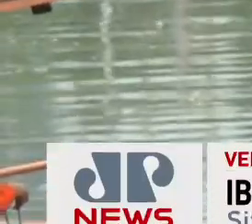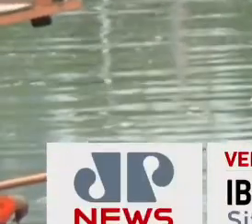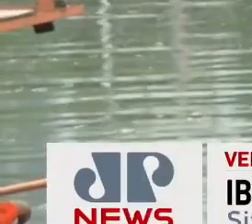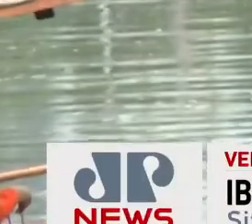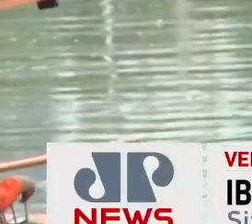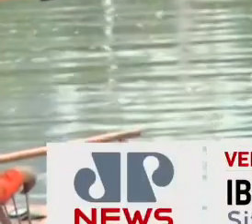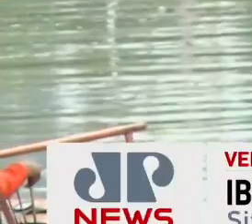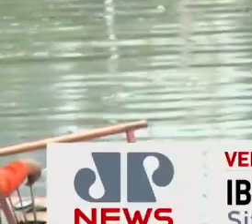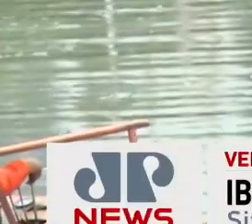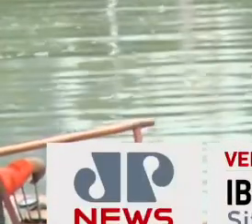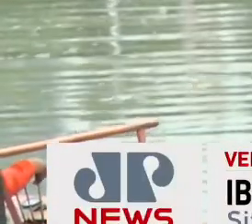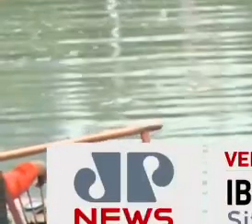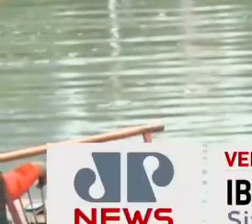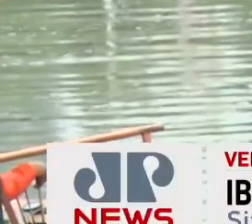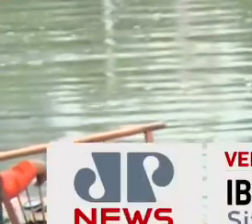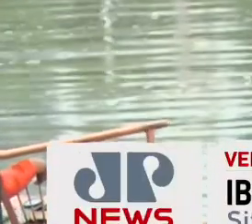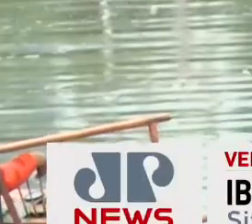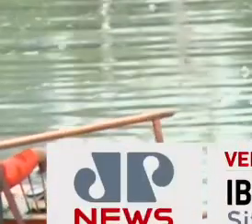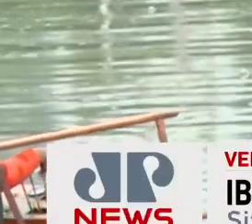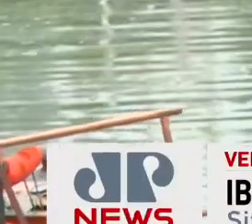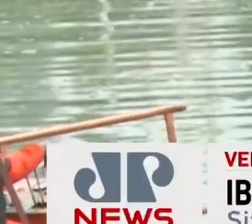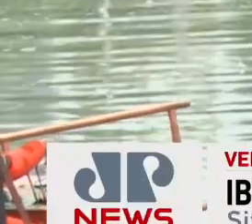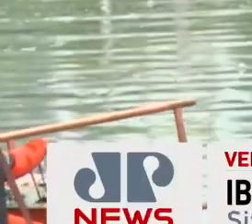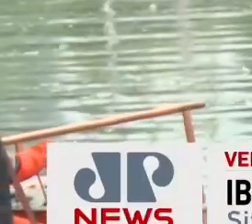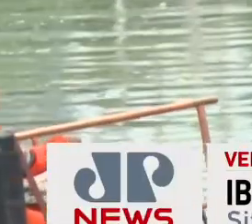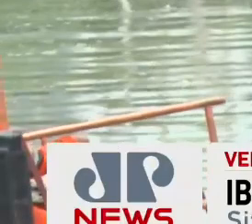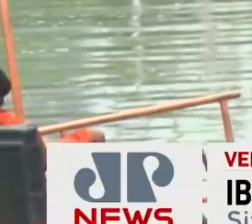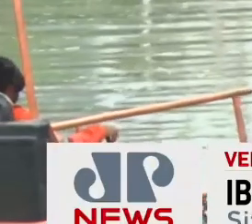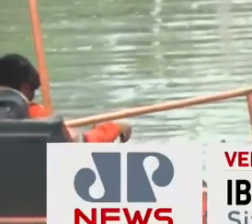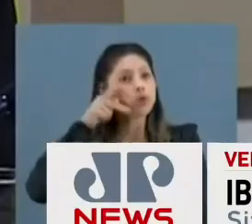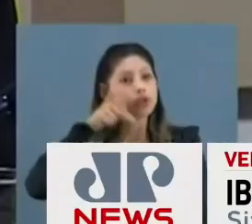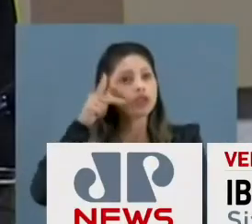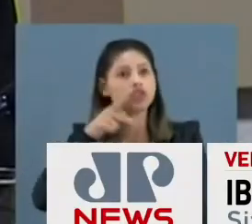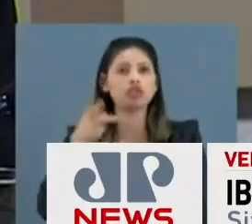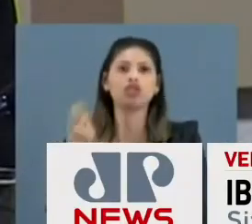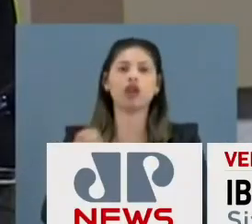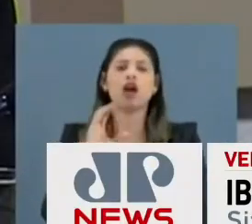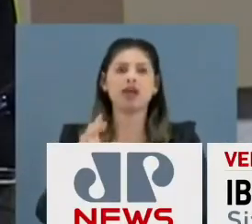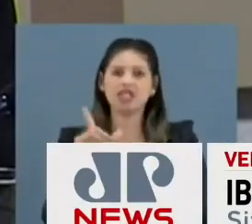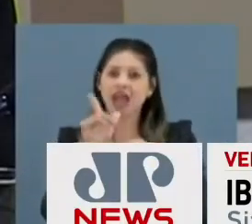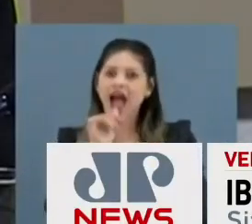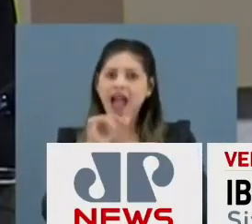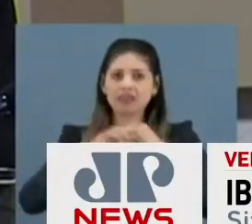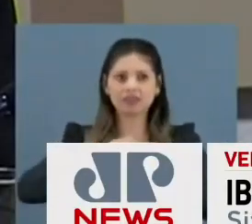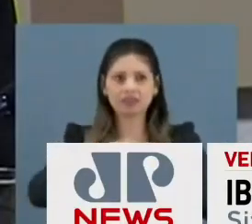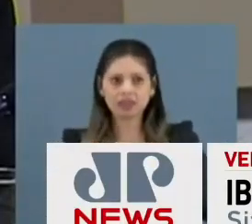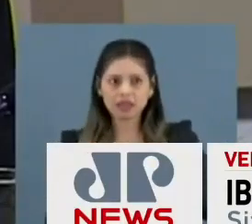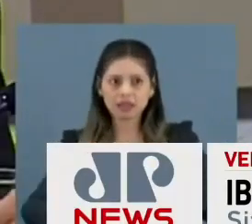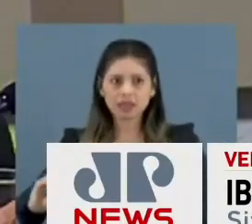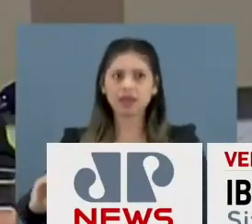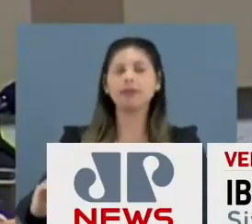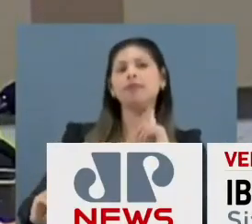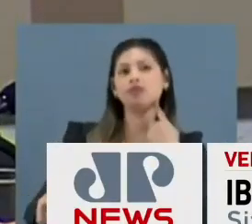tem melhorado o acesso da população à água tratada e ao esgoto coletado. O respeito e a manutenção da legislação